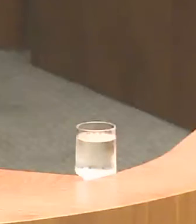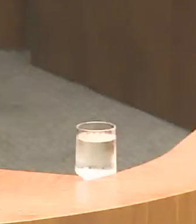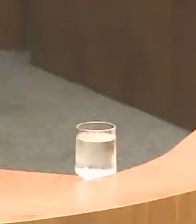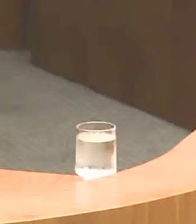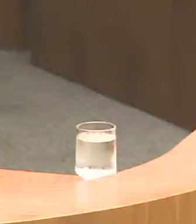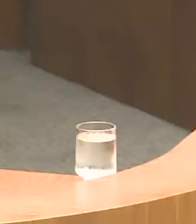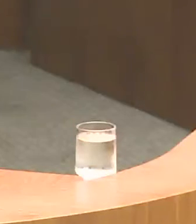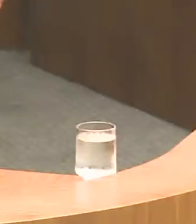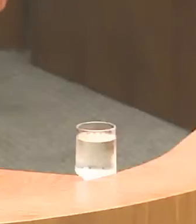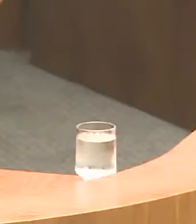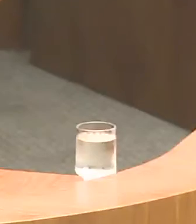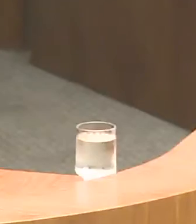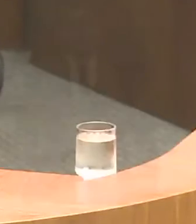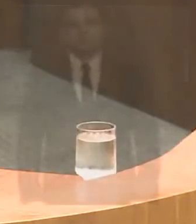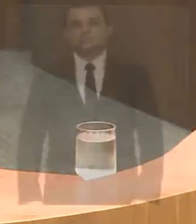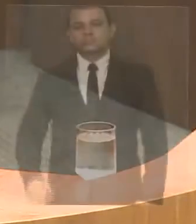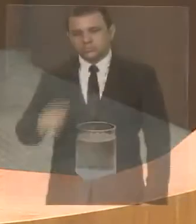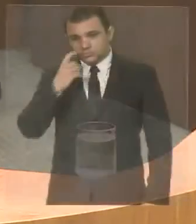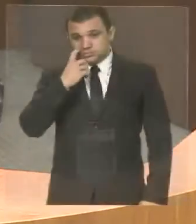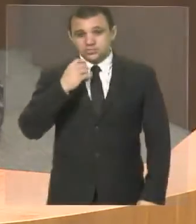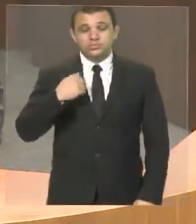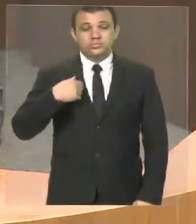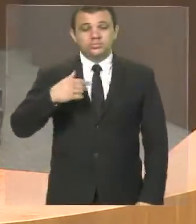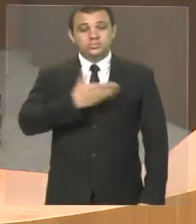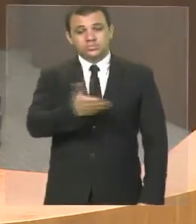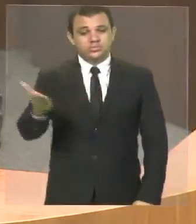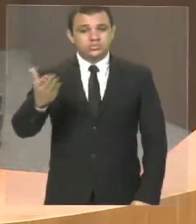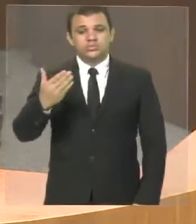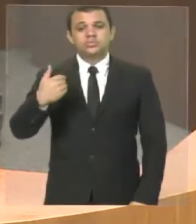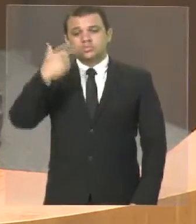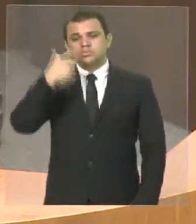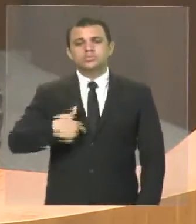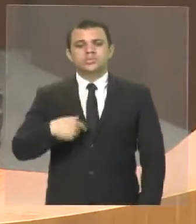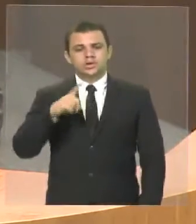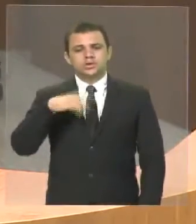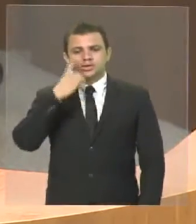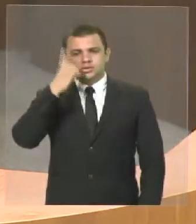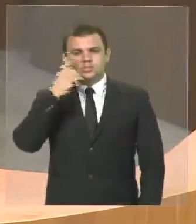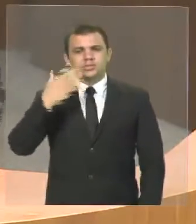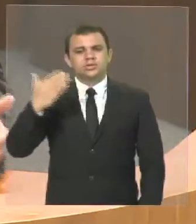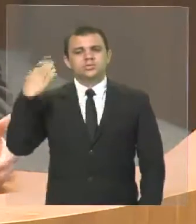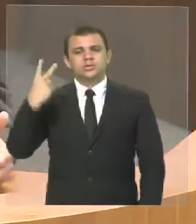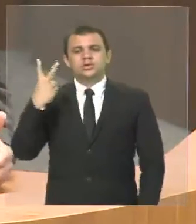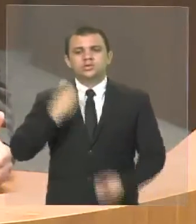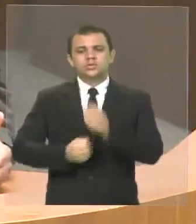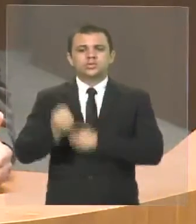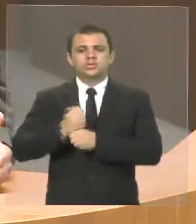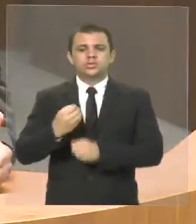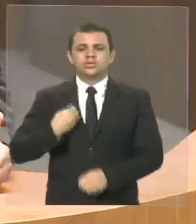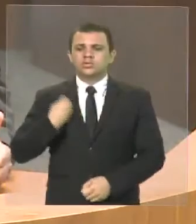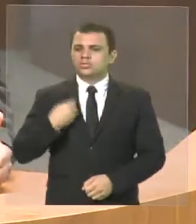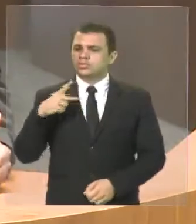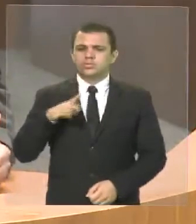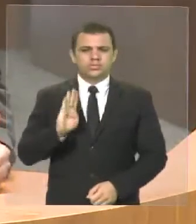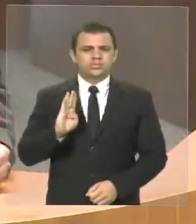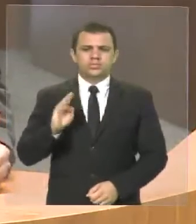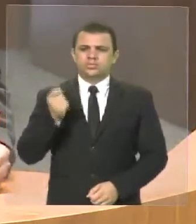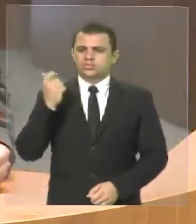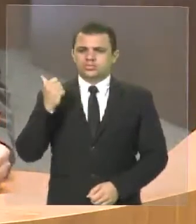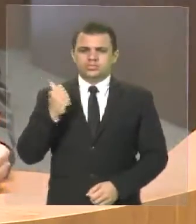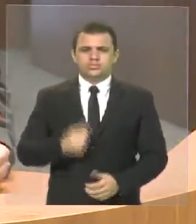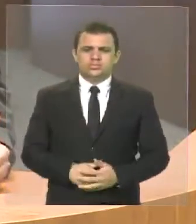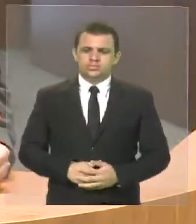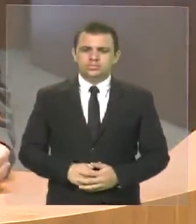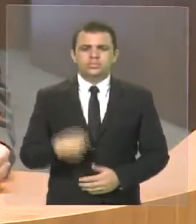falando é um deputado que tem menos de 2 anos de vida pública, que não tem no seu convívio, deputada Graça Paz,